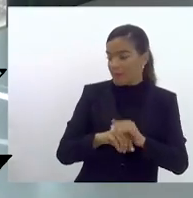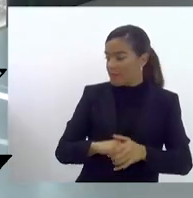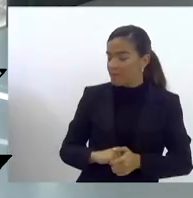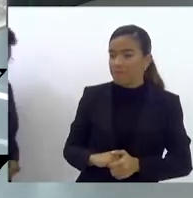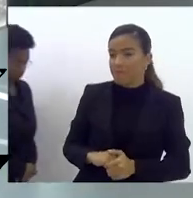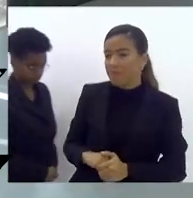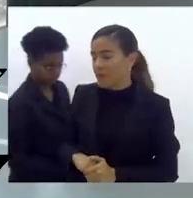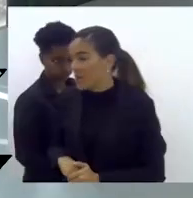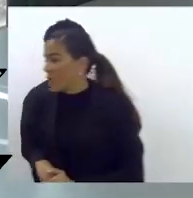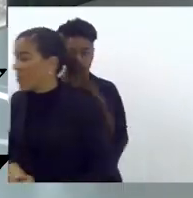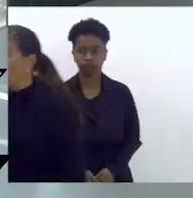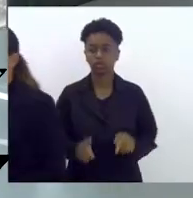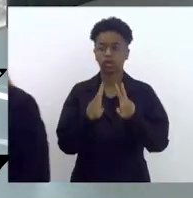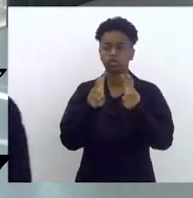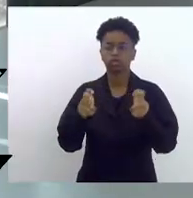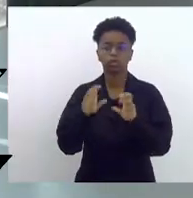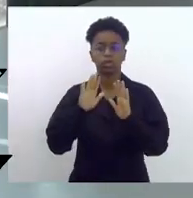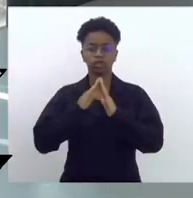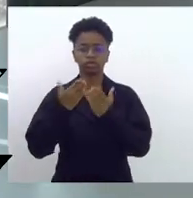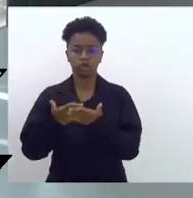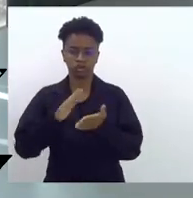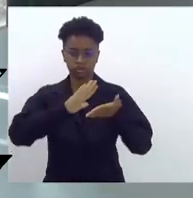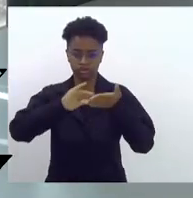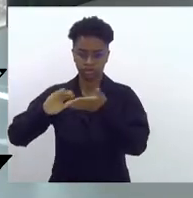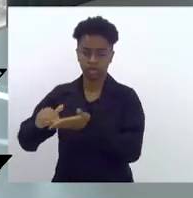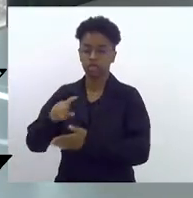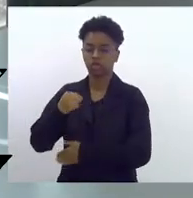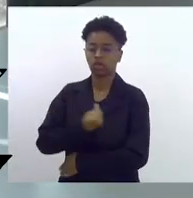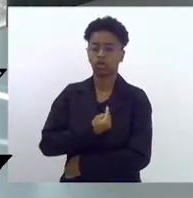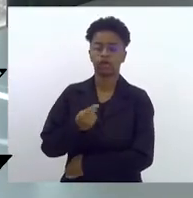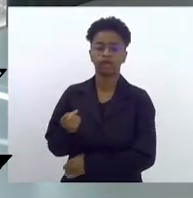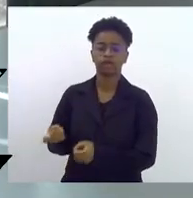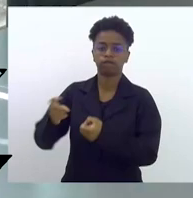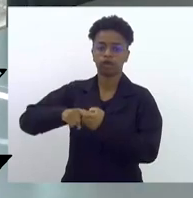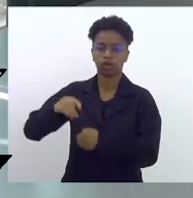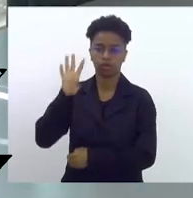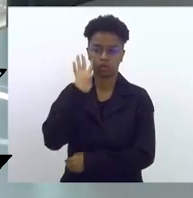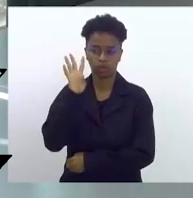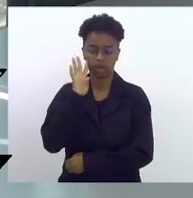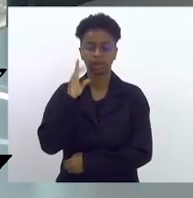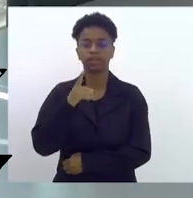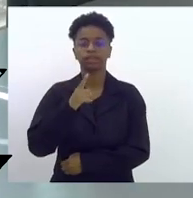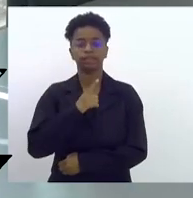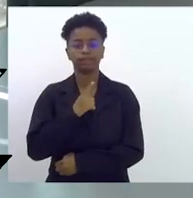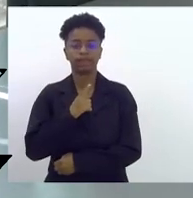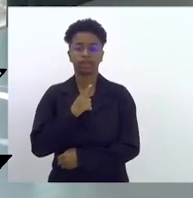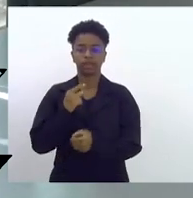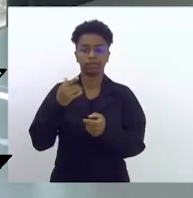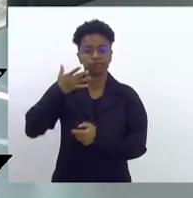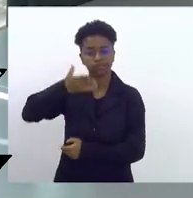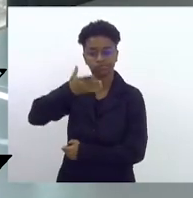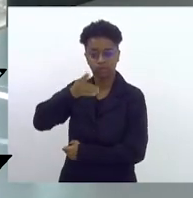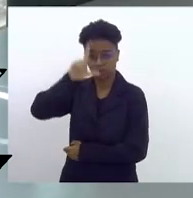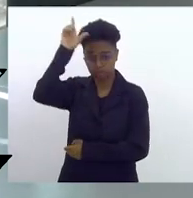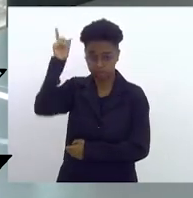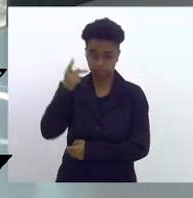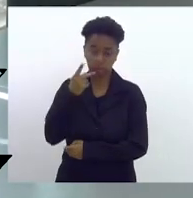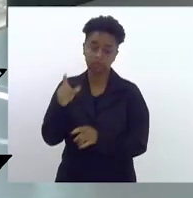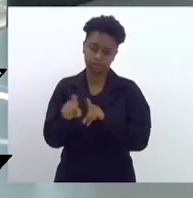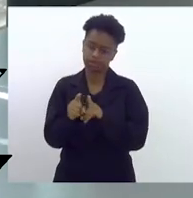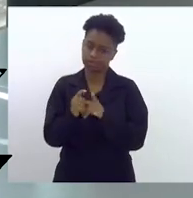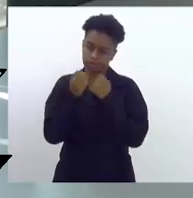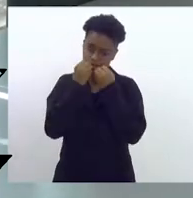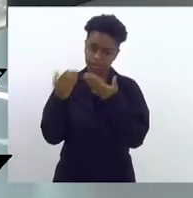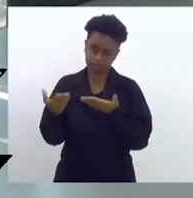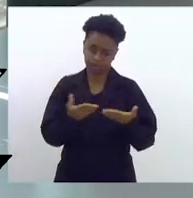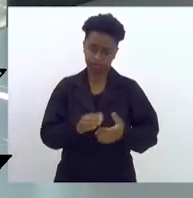questão das escolas vou retirar do 4 ao 7 e a gente retoma na quarta-feira tem aí uma exploração Deputado Luiz Paulo também que será muito bem-vindo Presidente